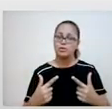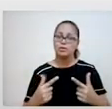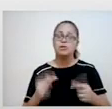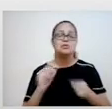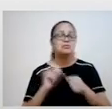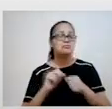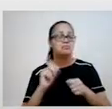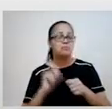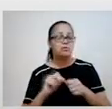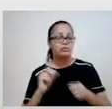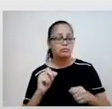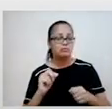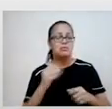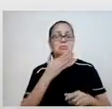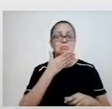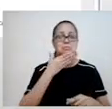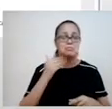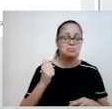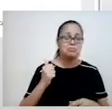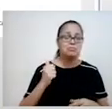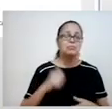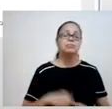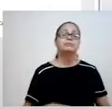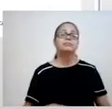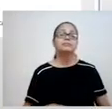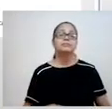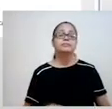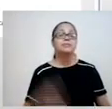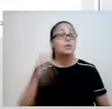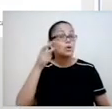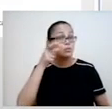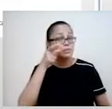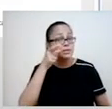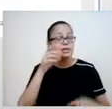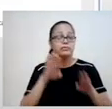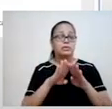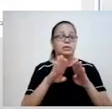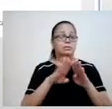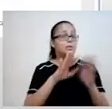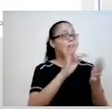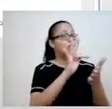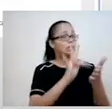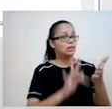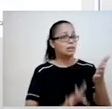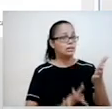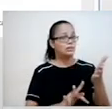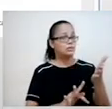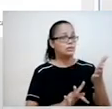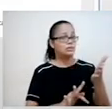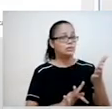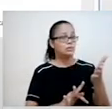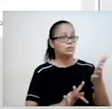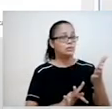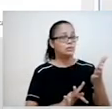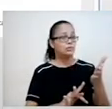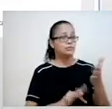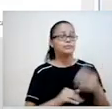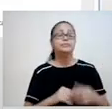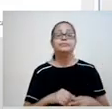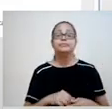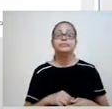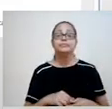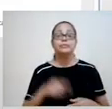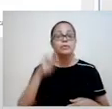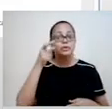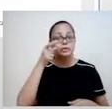dizer aquilo sem ser a forma mais comum. Observem também esse texto, é um texto que foi retirado aí, né? Vocês observem, é uma